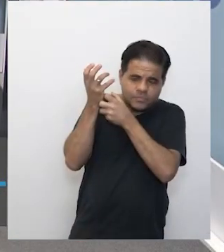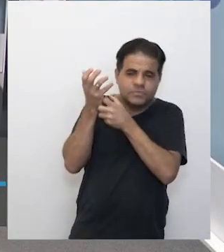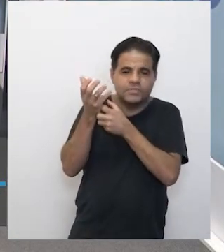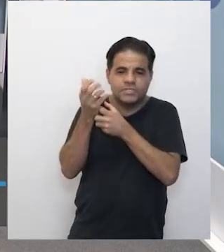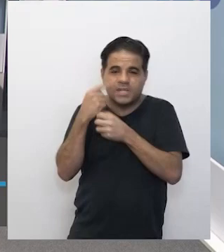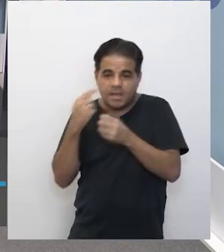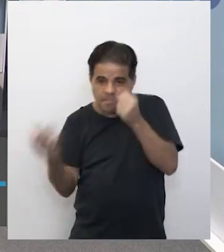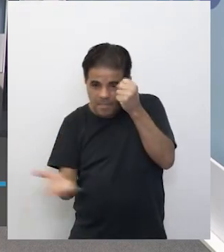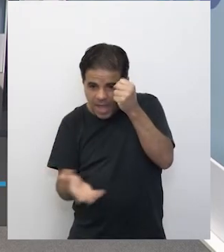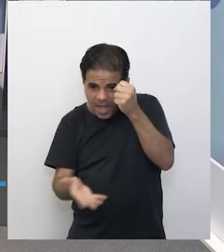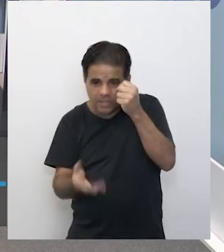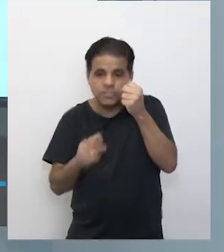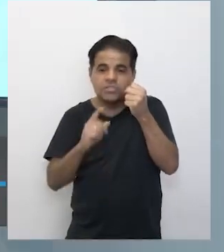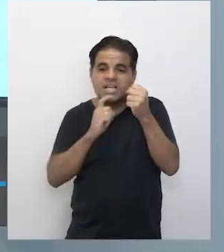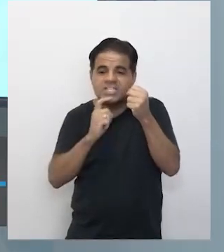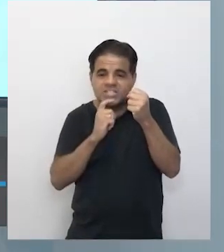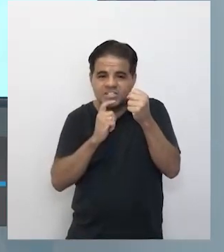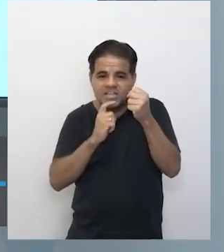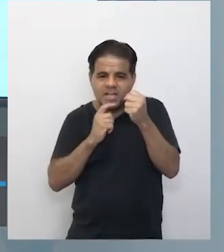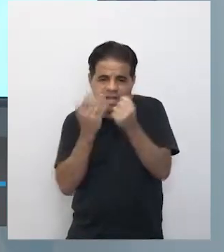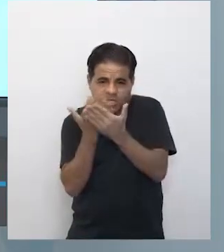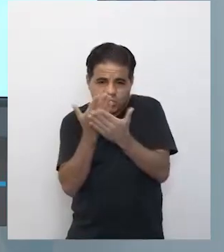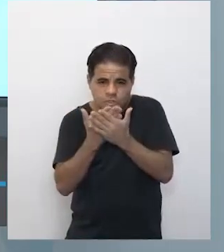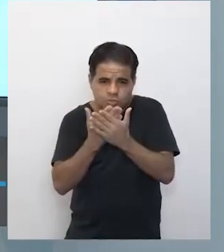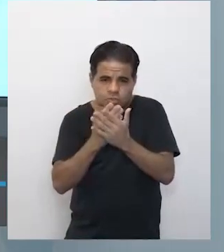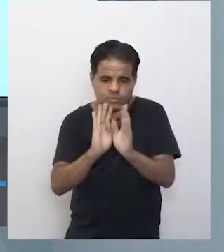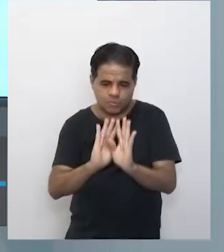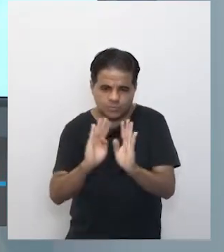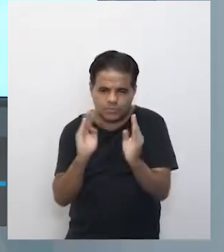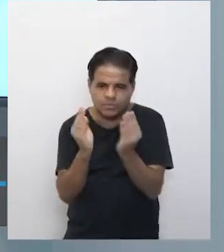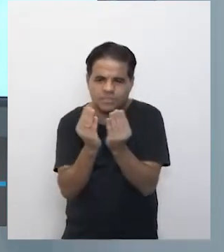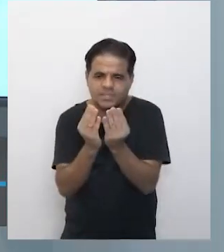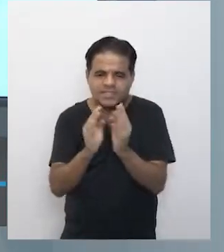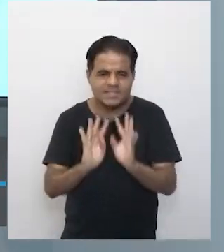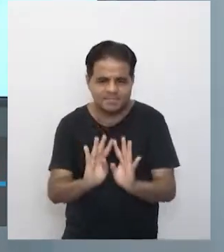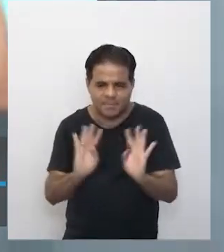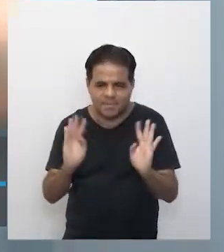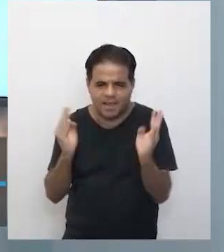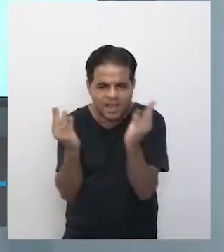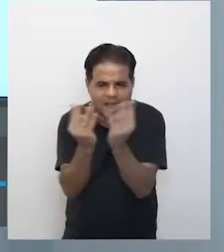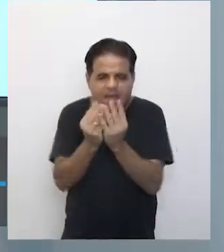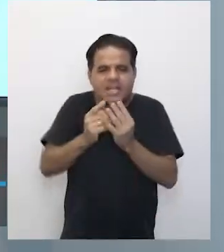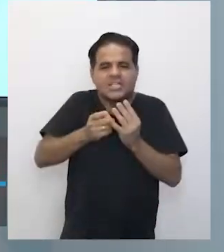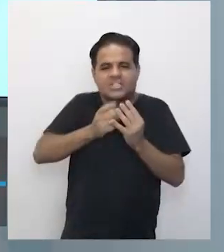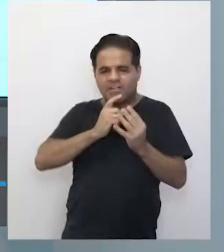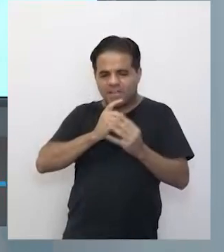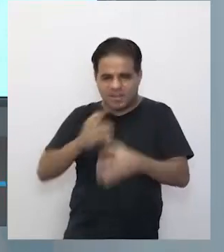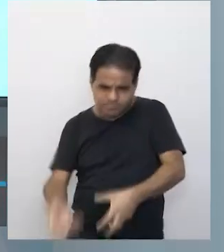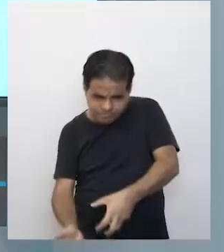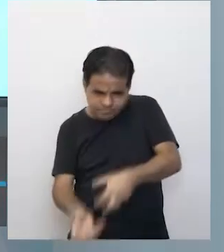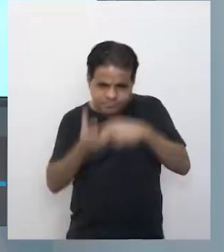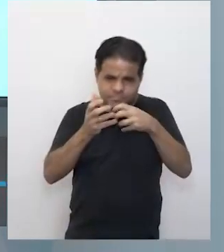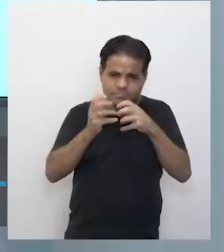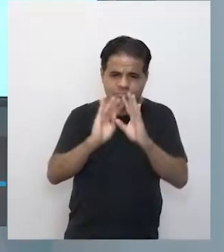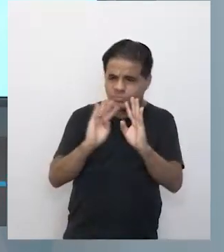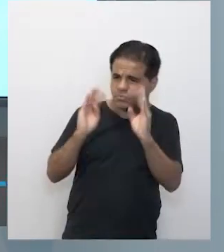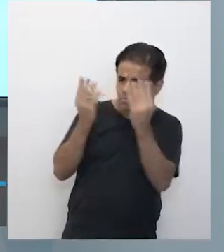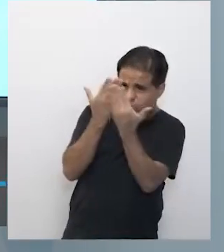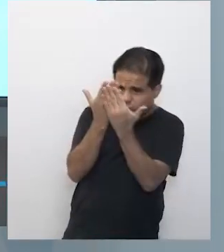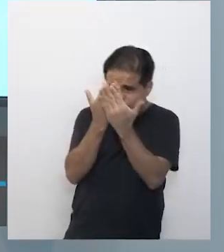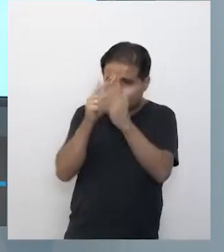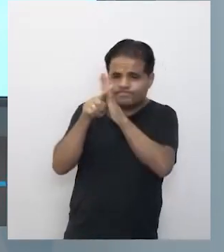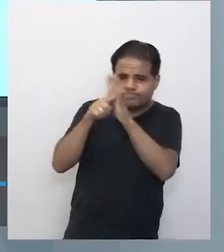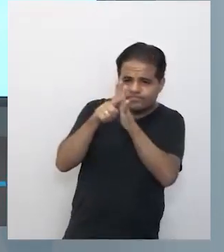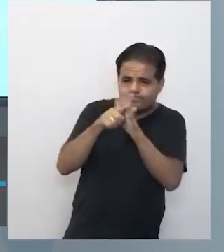gelo. E aí, através do estudo dessas placas de gelo, essas enormes toras de gelo, eles conseguem